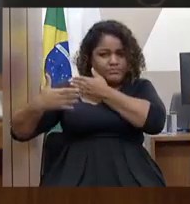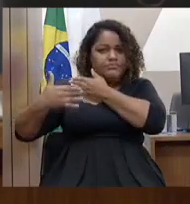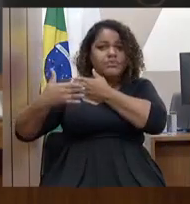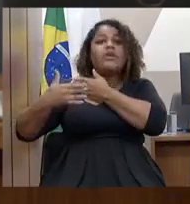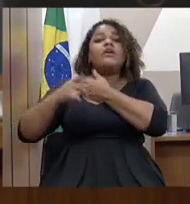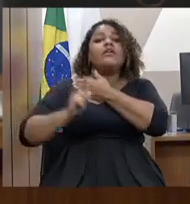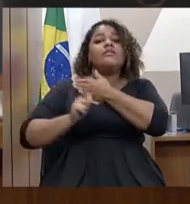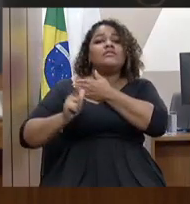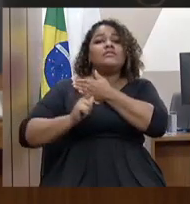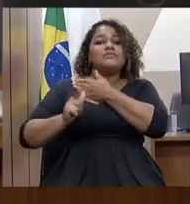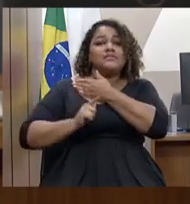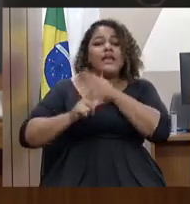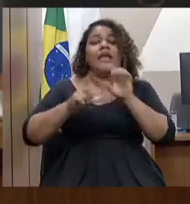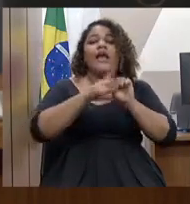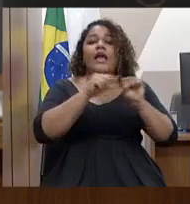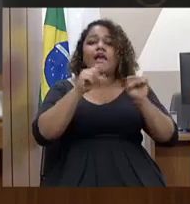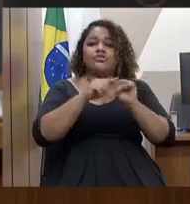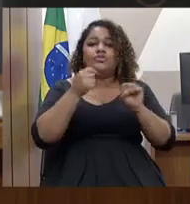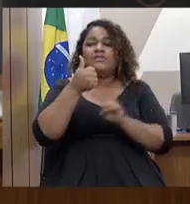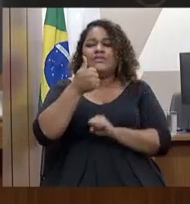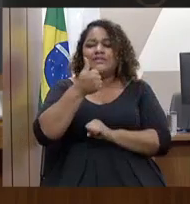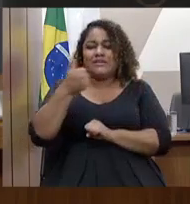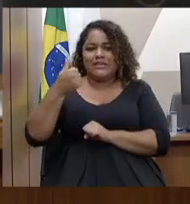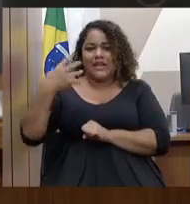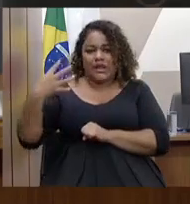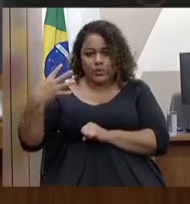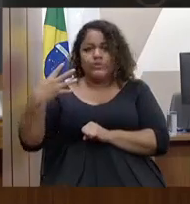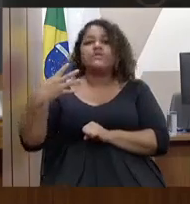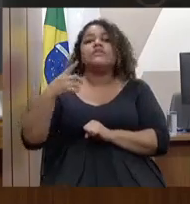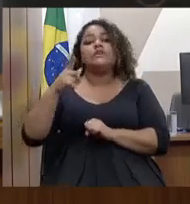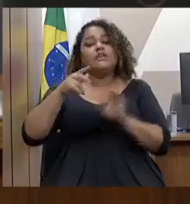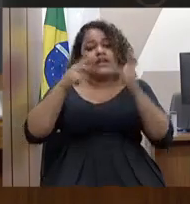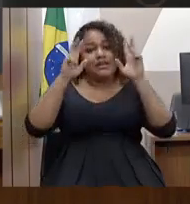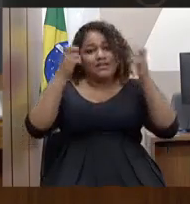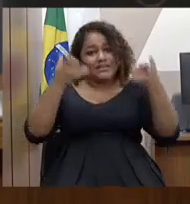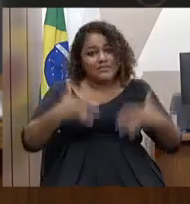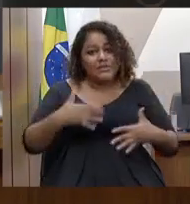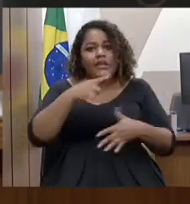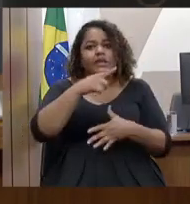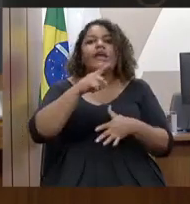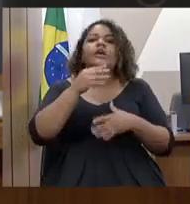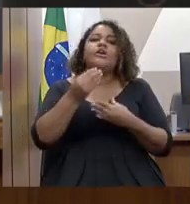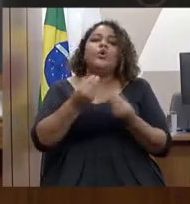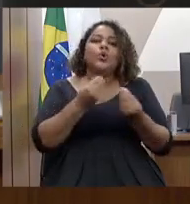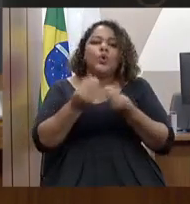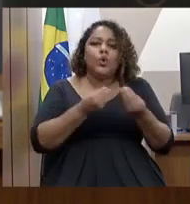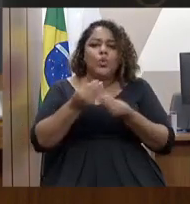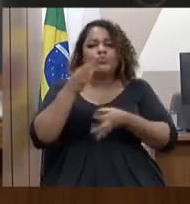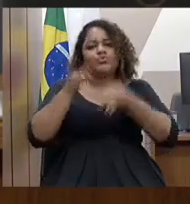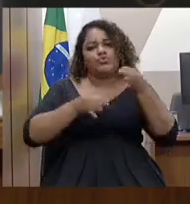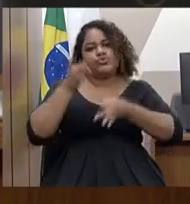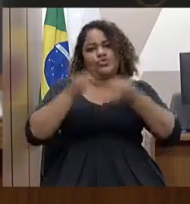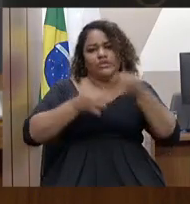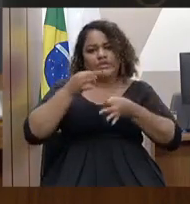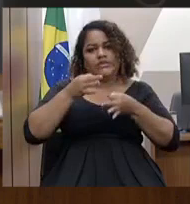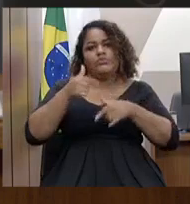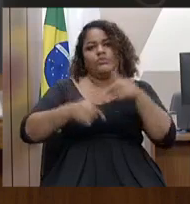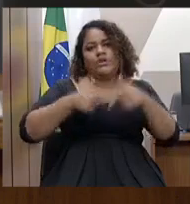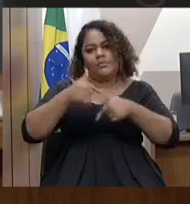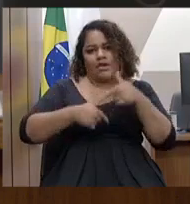da Constituição da República que fala da competência da Justiça do Trabalho a redação original ela falava o seguinte compete à justiça do trabalho